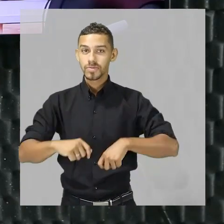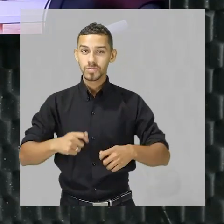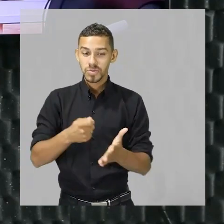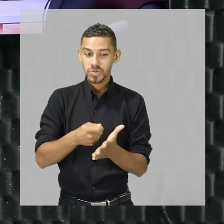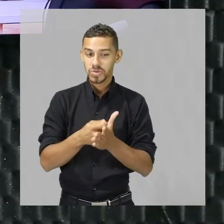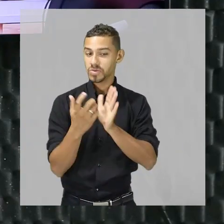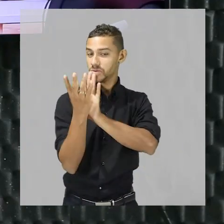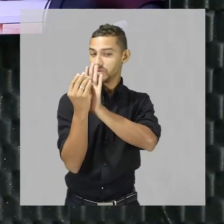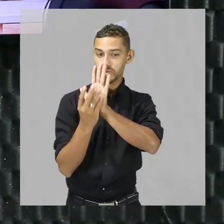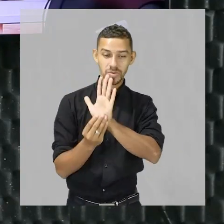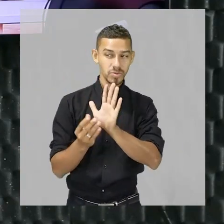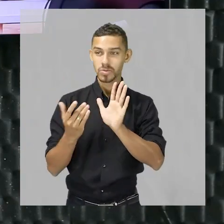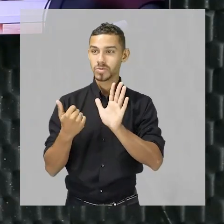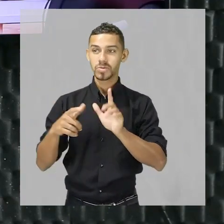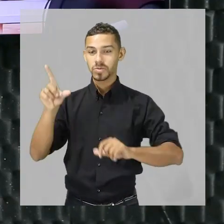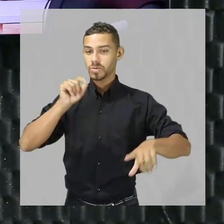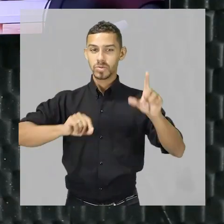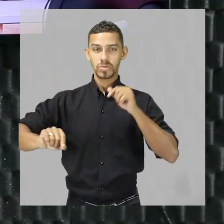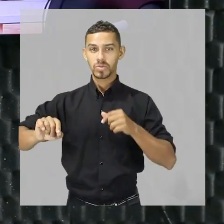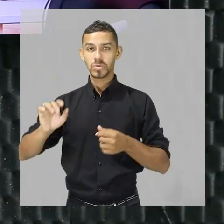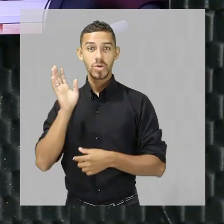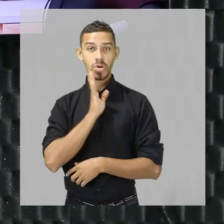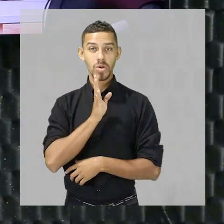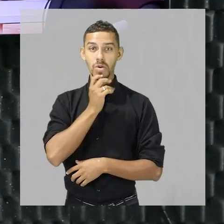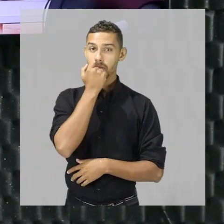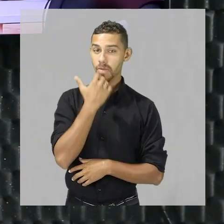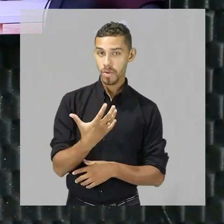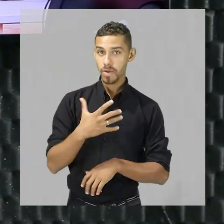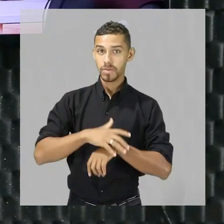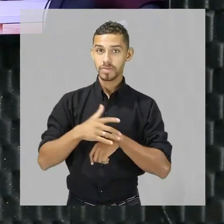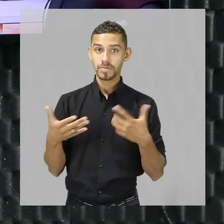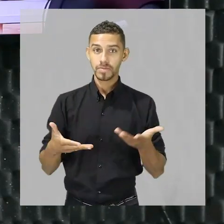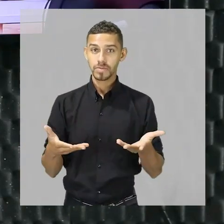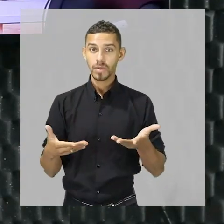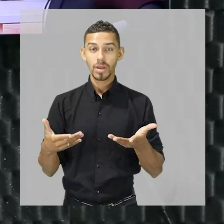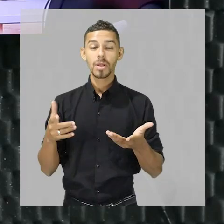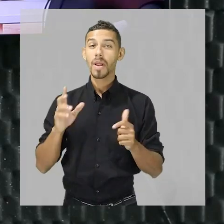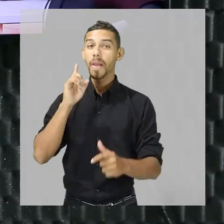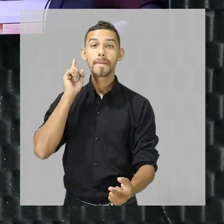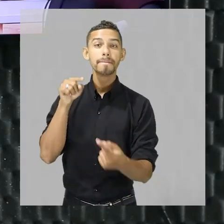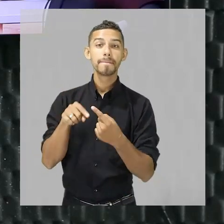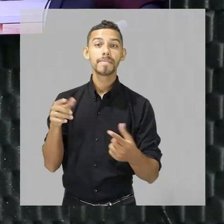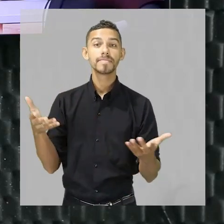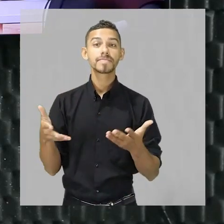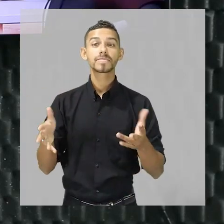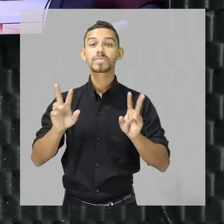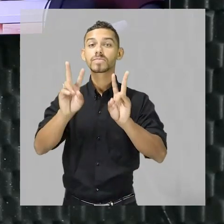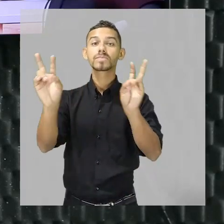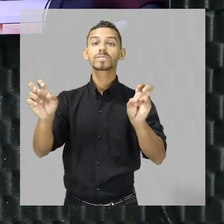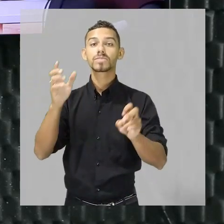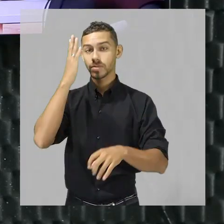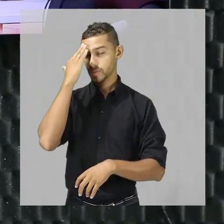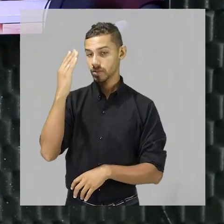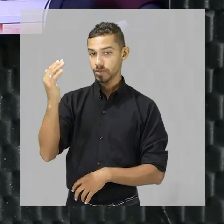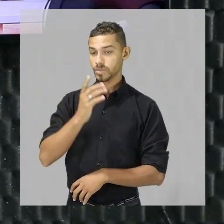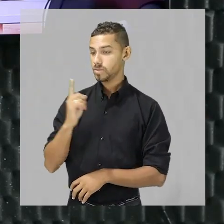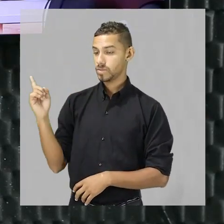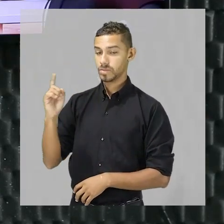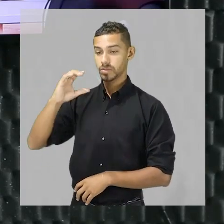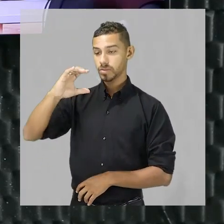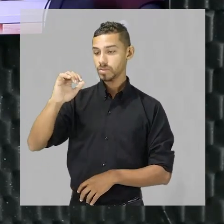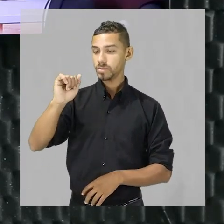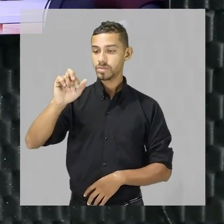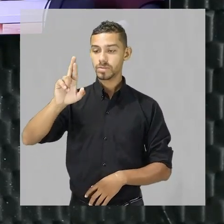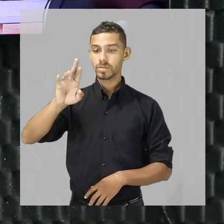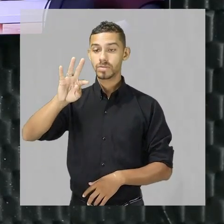bem abrangente, mas a gente fez uma seleção bem bacana daquelas que tendem mais a cair, que é a temática da famosa